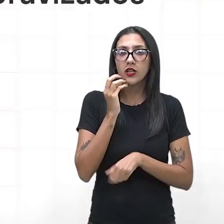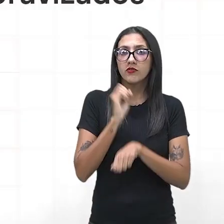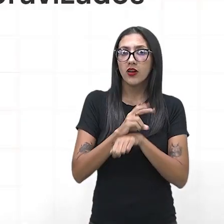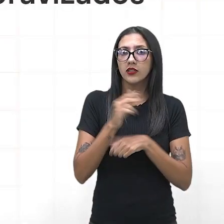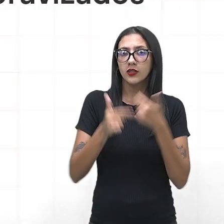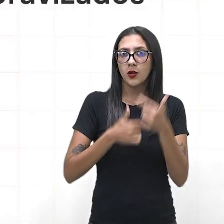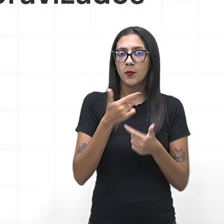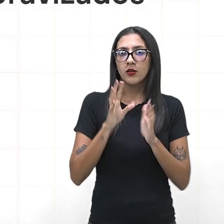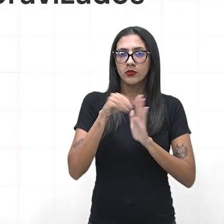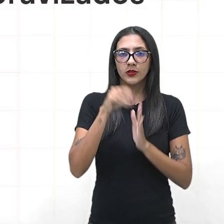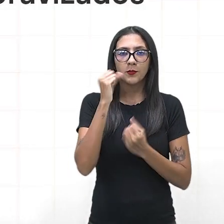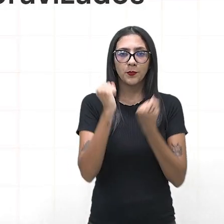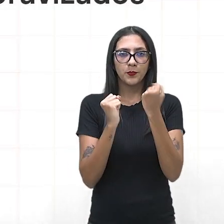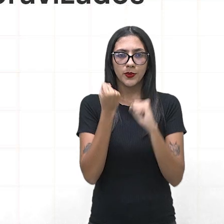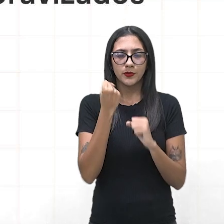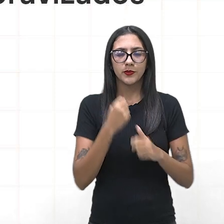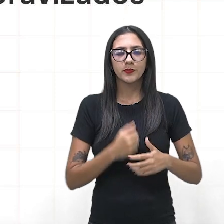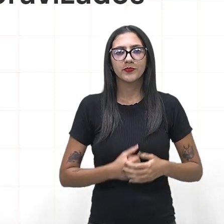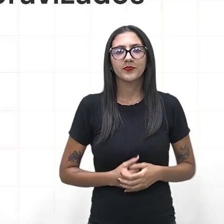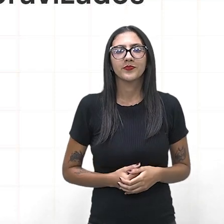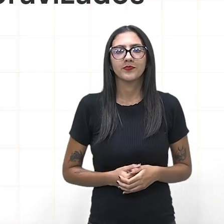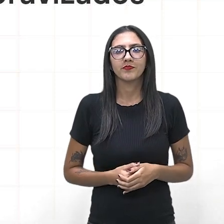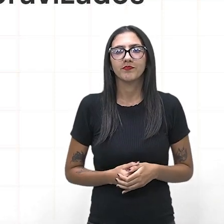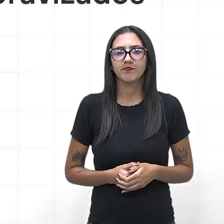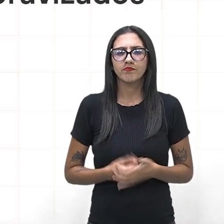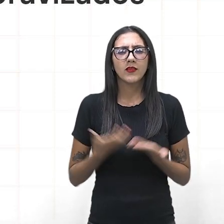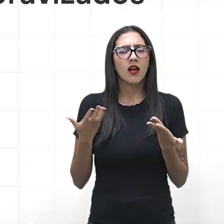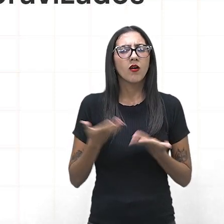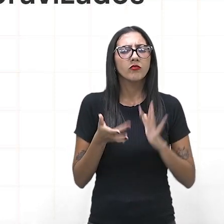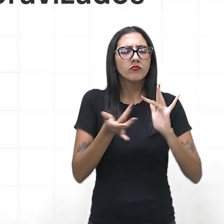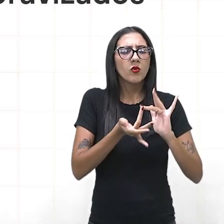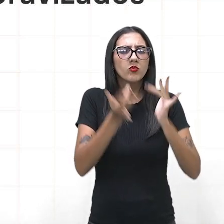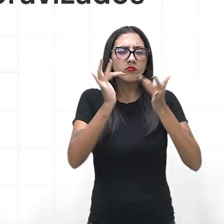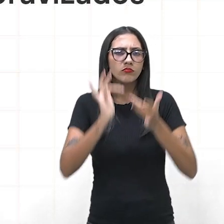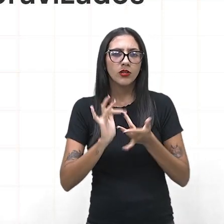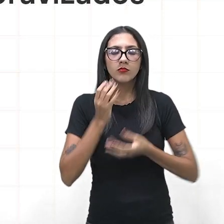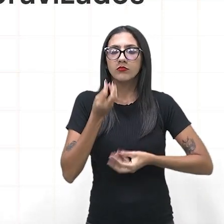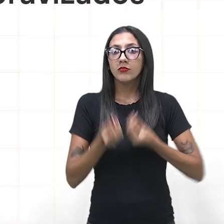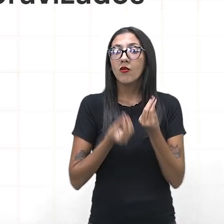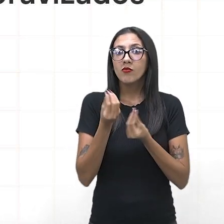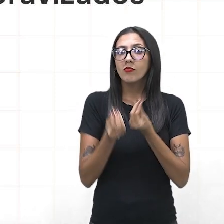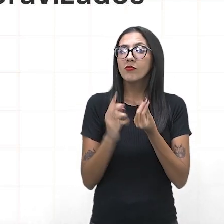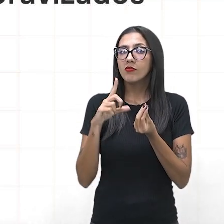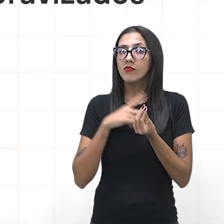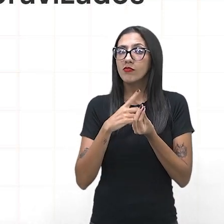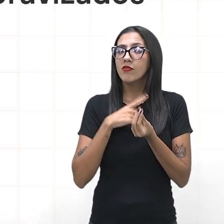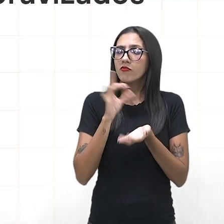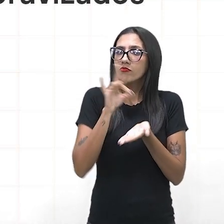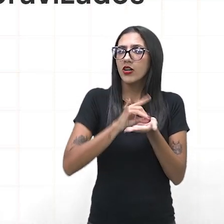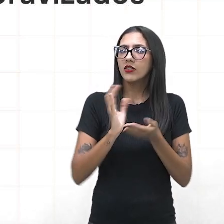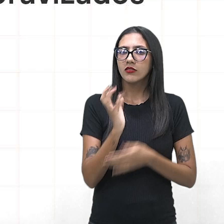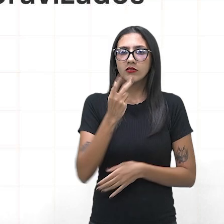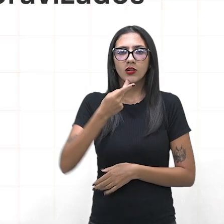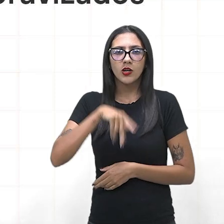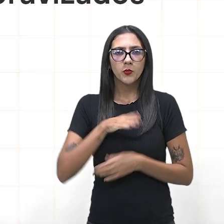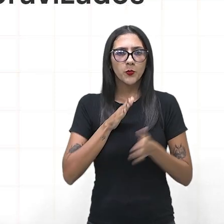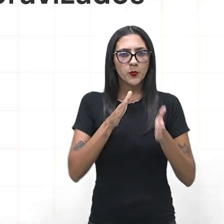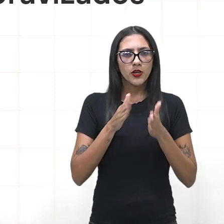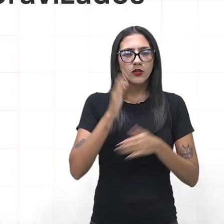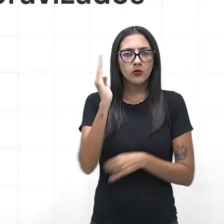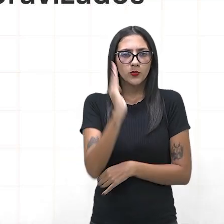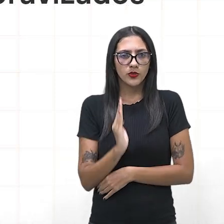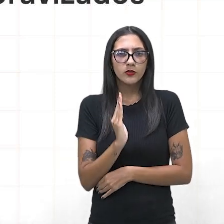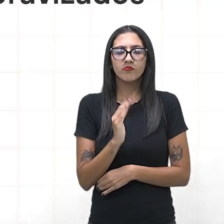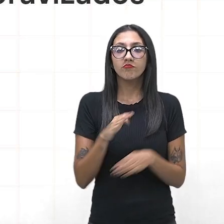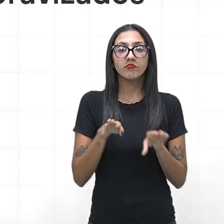lá, galera. Vamos contextualizar. Vamos entender, então, o que estava acontecendo no Brasil nesse período e o